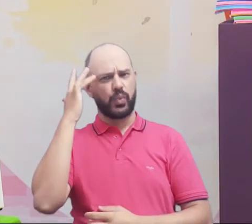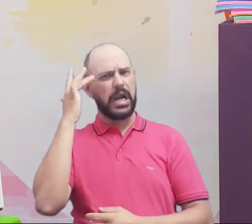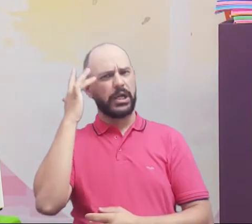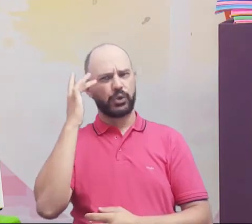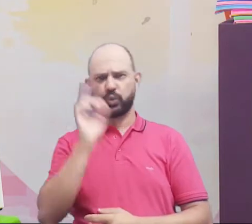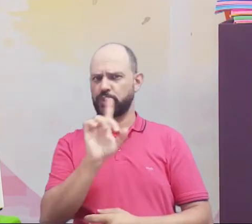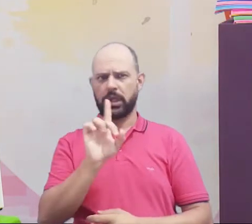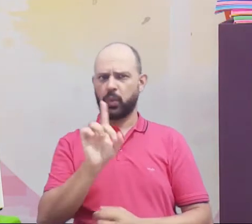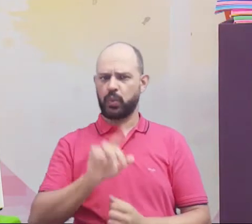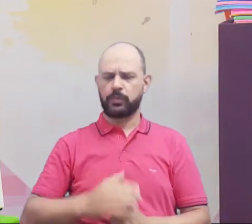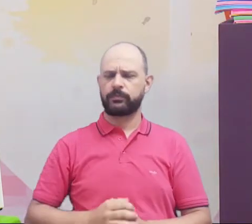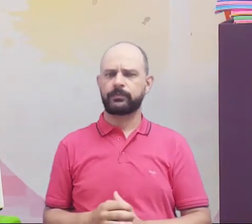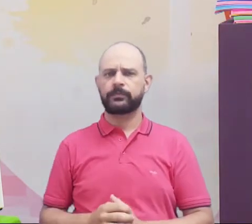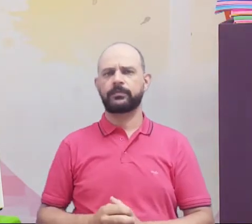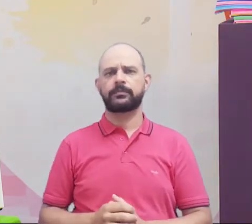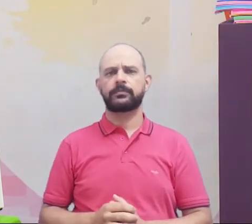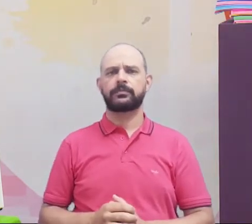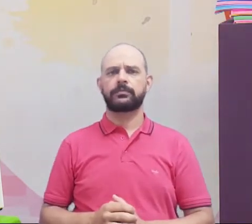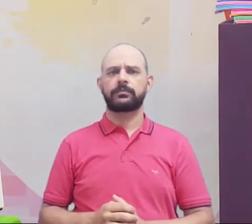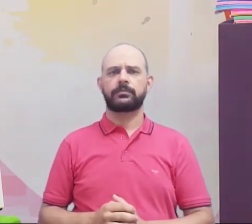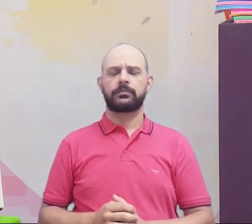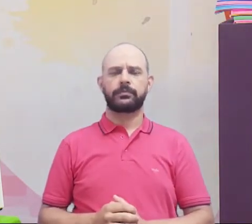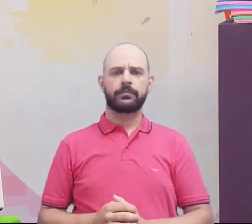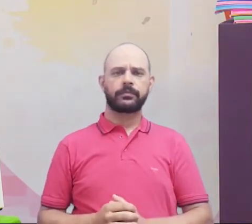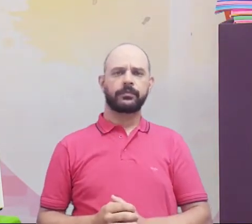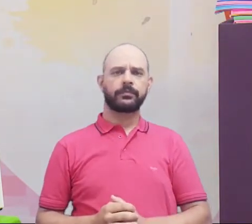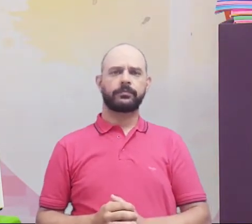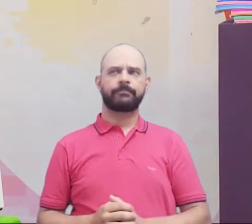Eu acho que não.